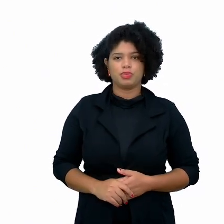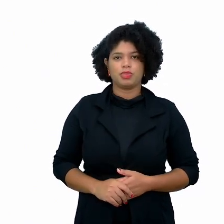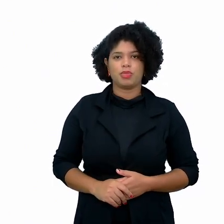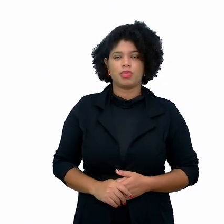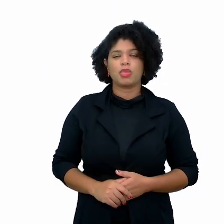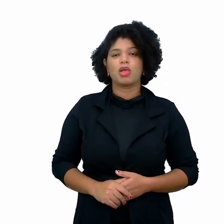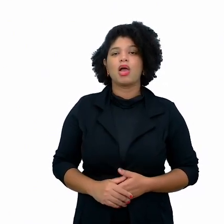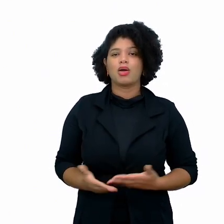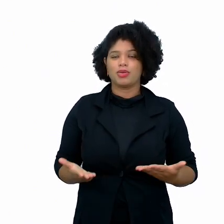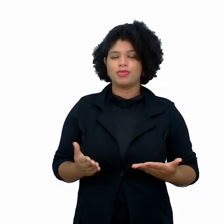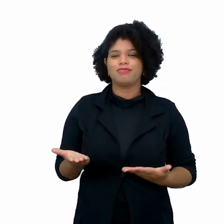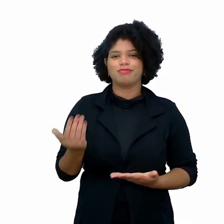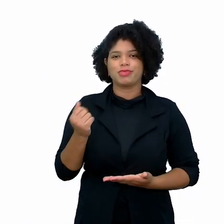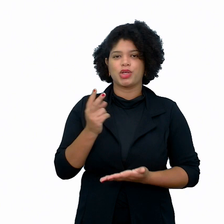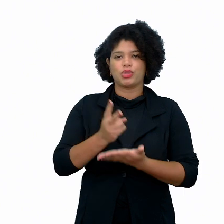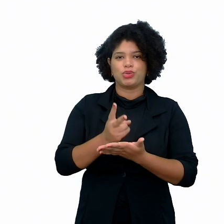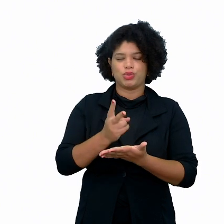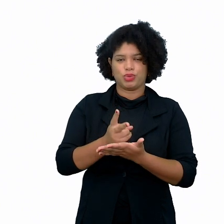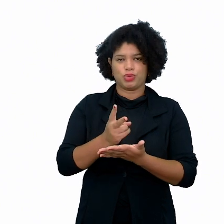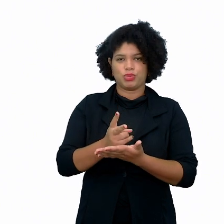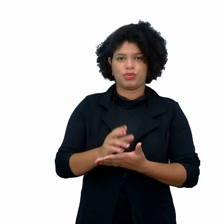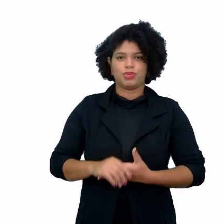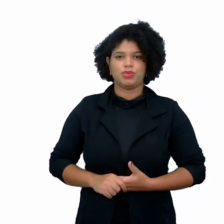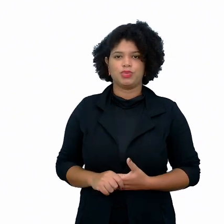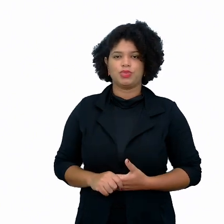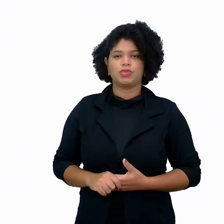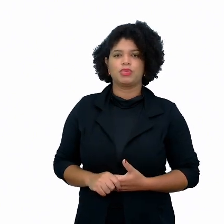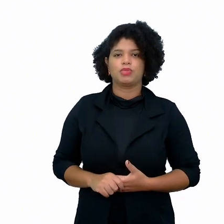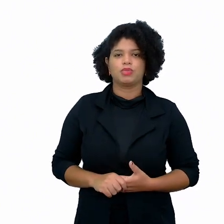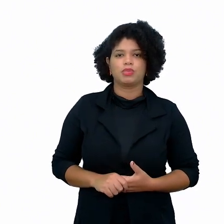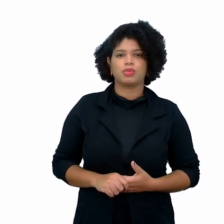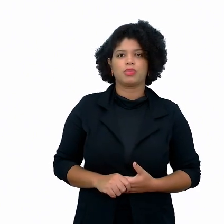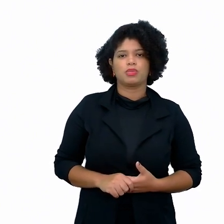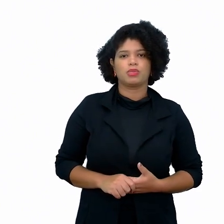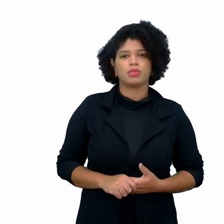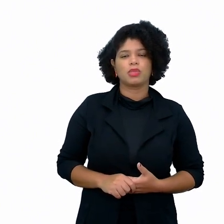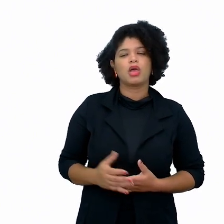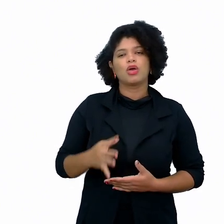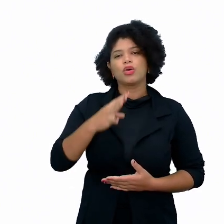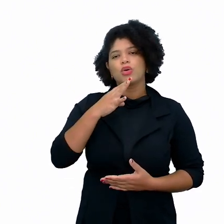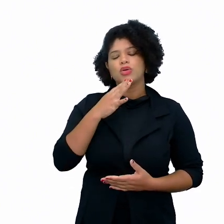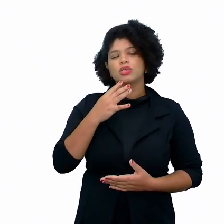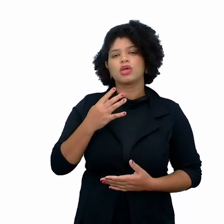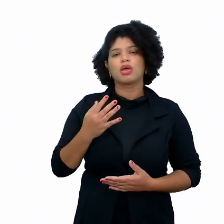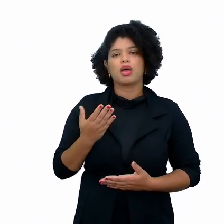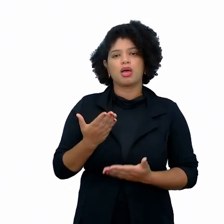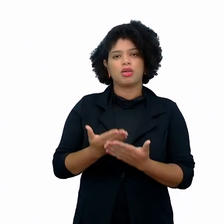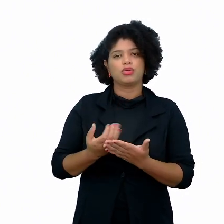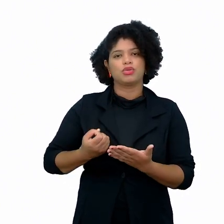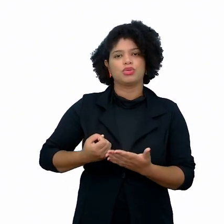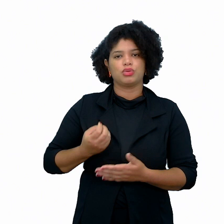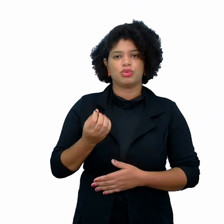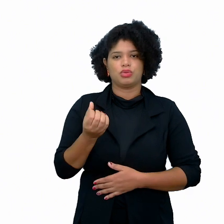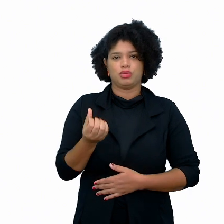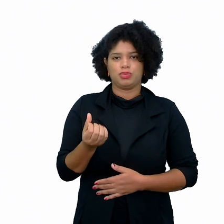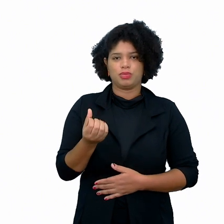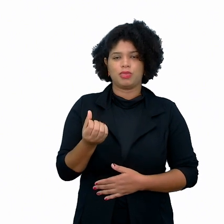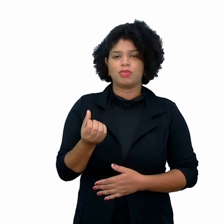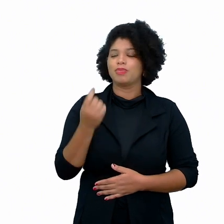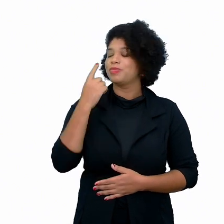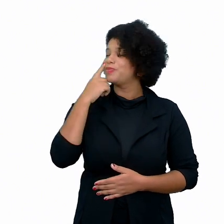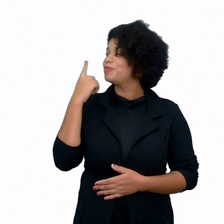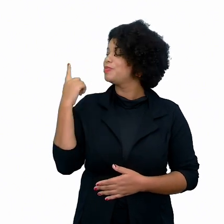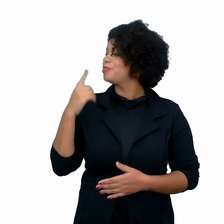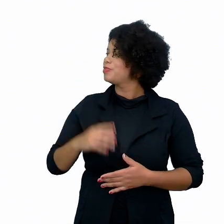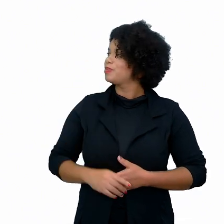Vamos dar prosseguimento e conhecer agora um pouquinho da aula 6. Na aula